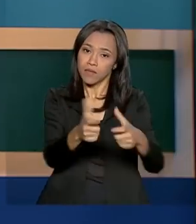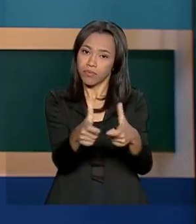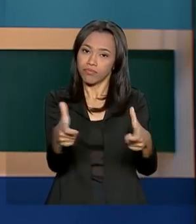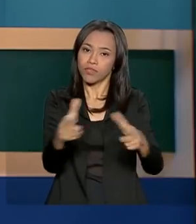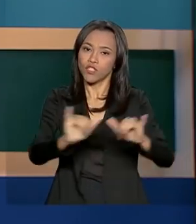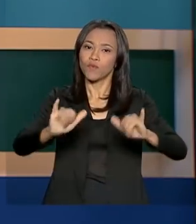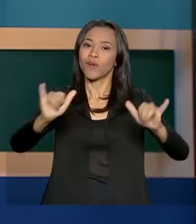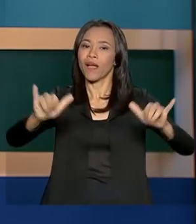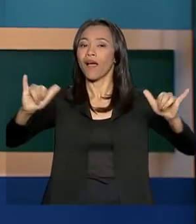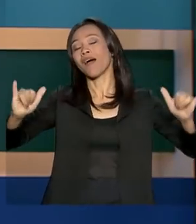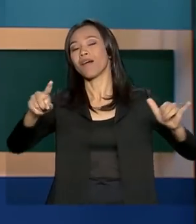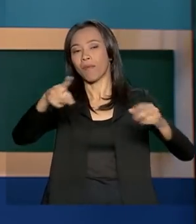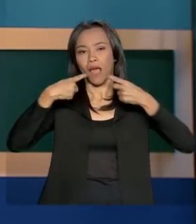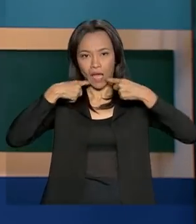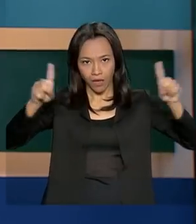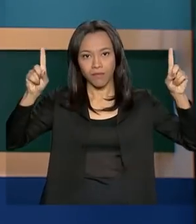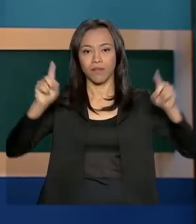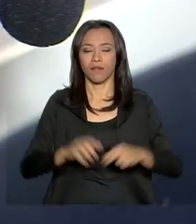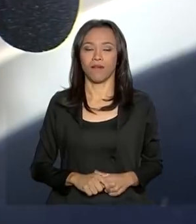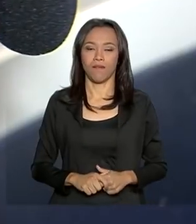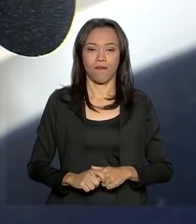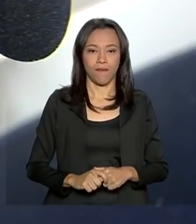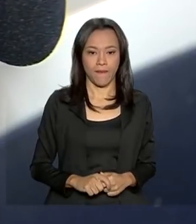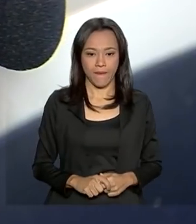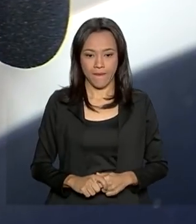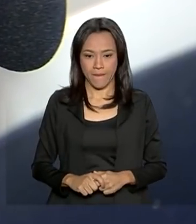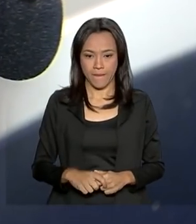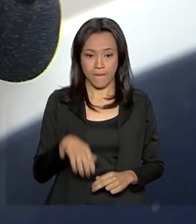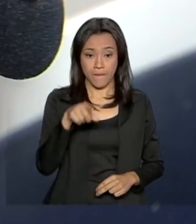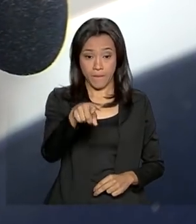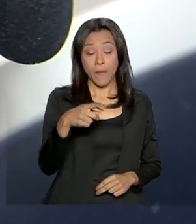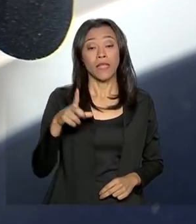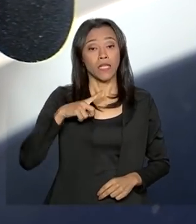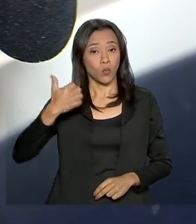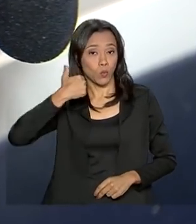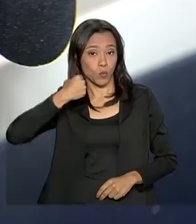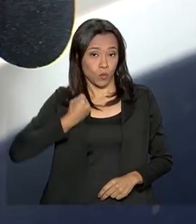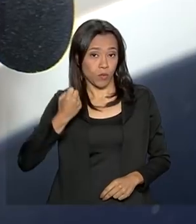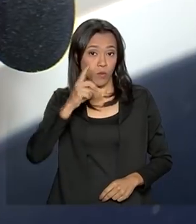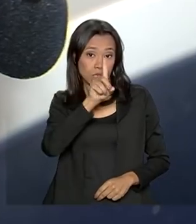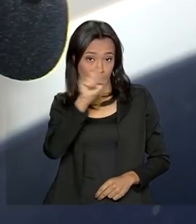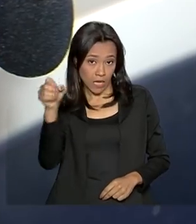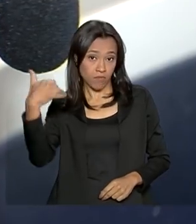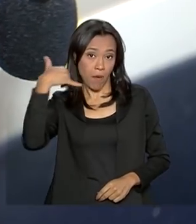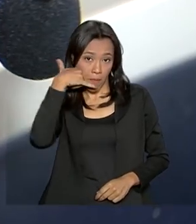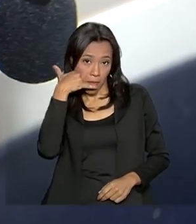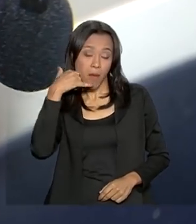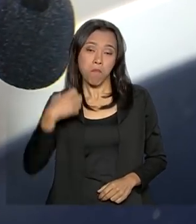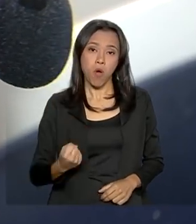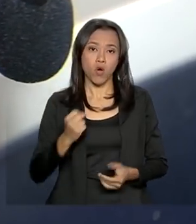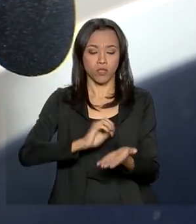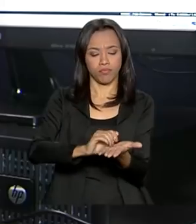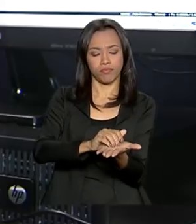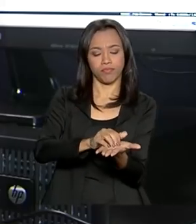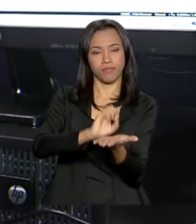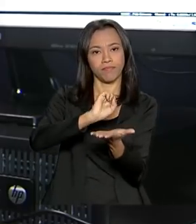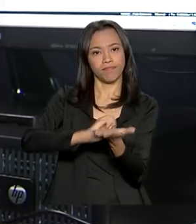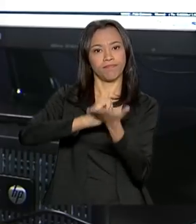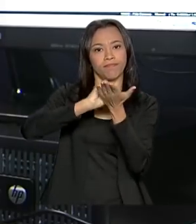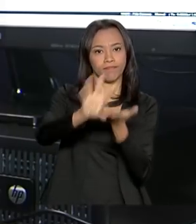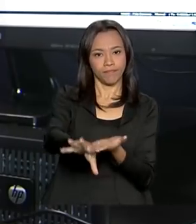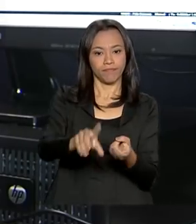acesso para o cidadão fazer a denúncia. Além do Disque 100, a denúncia poderá ser feita por mensagem de celular,